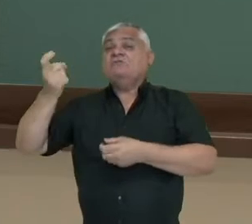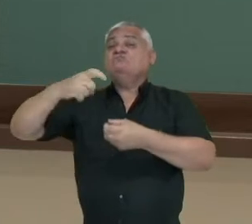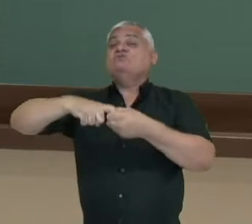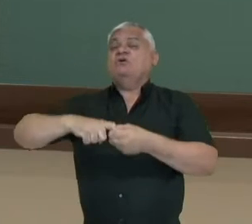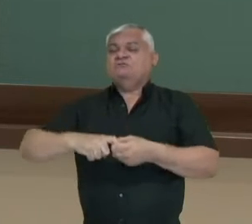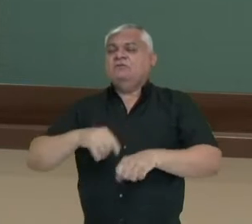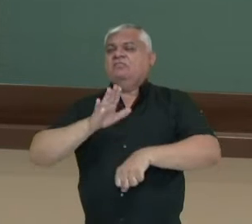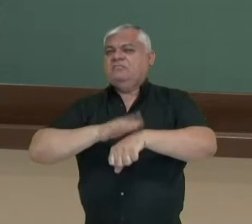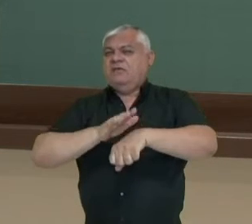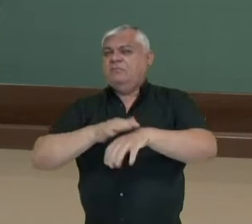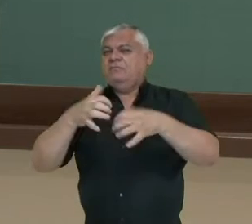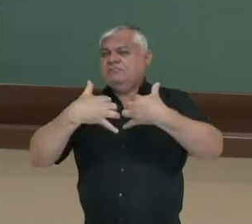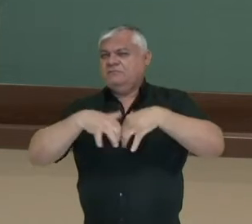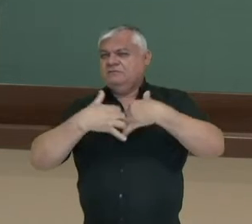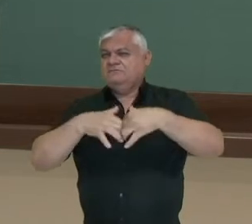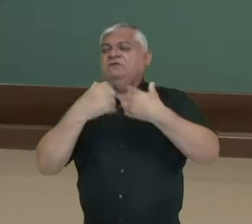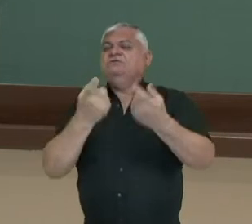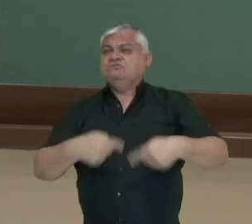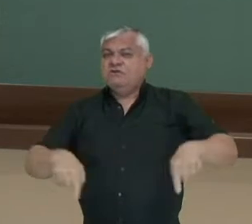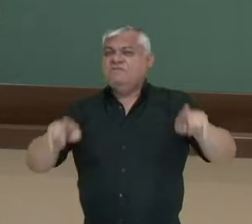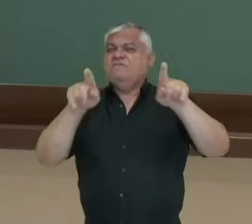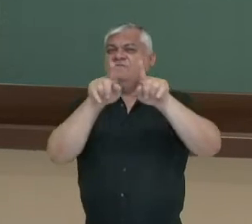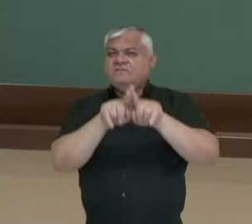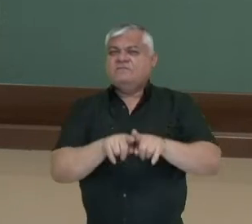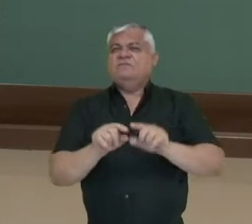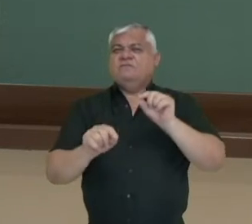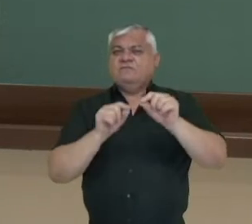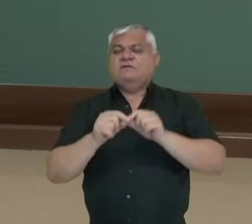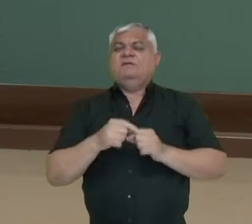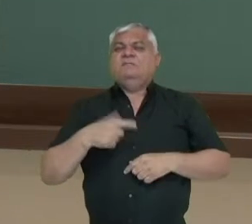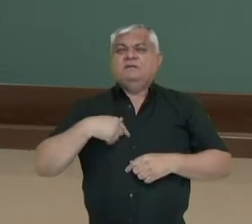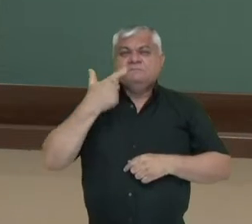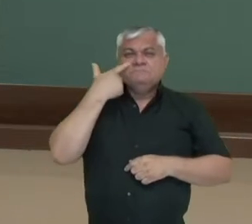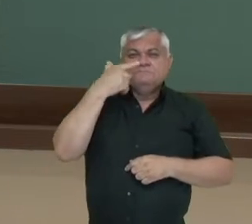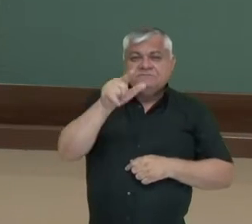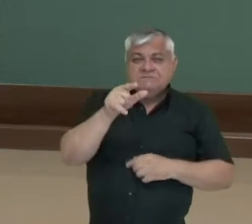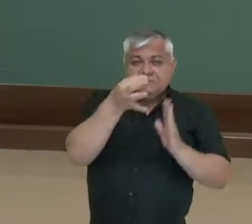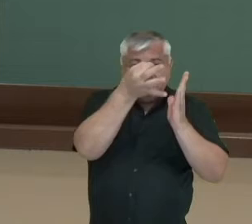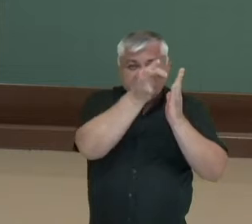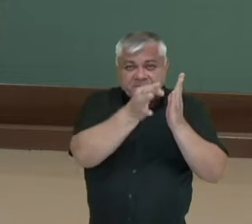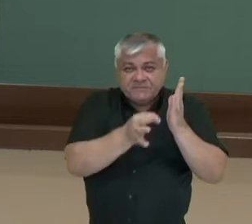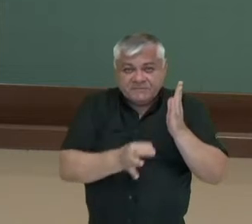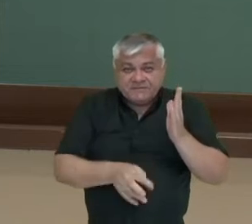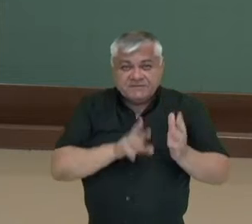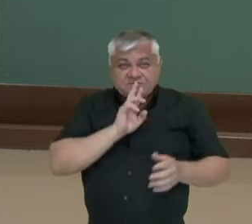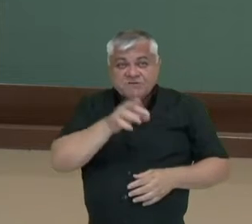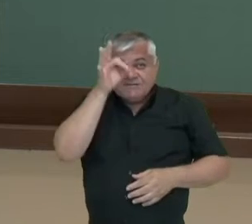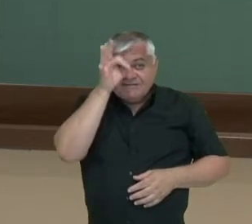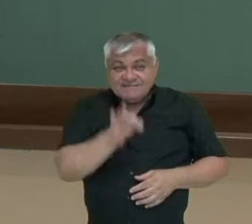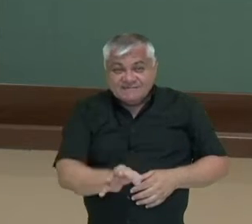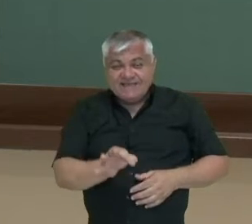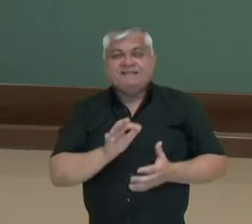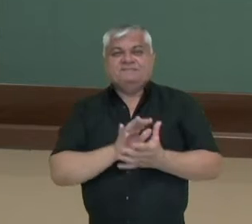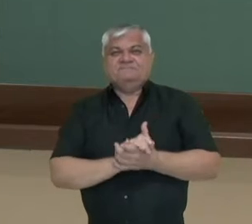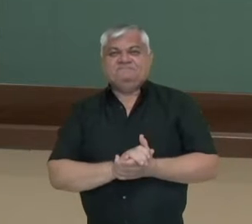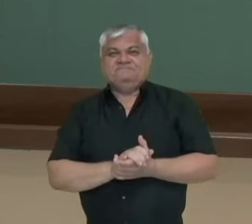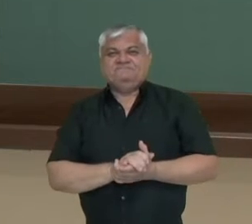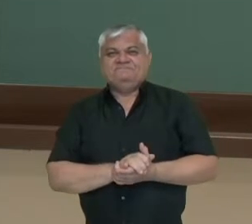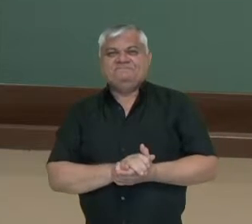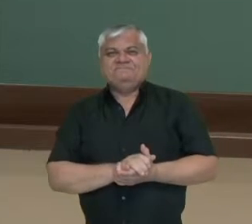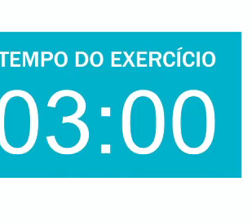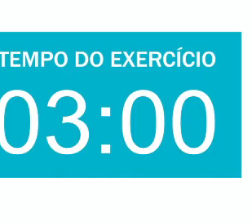tempinho para vocês pensarem e já voltamos para conferir qual das 4 alternativas que seria uma dessas razões.